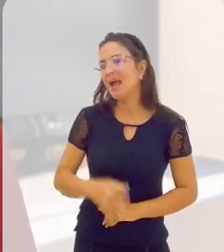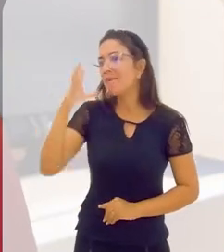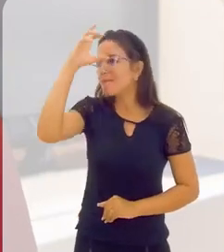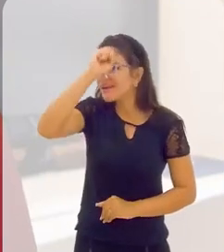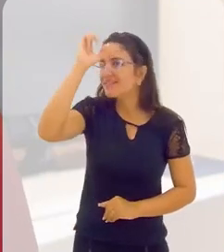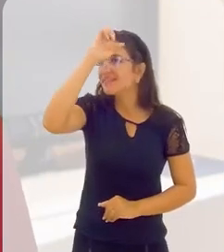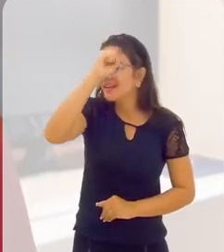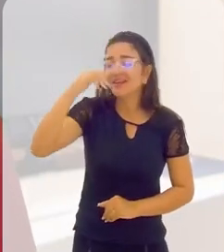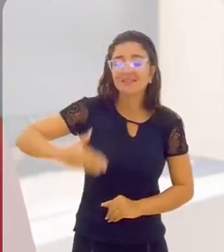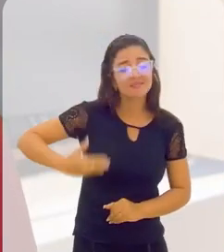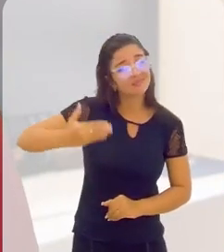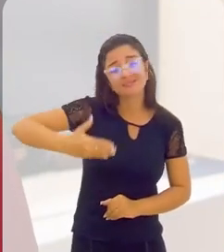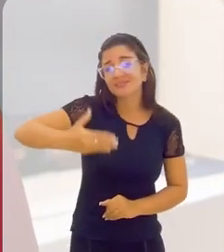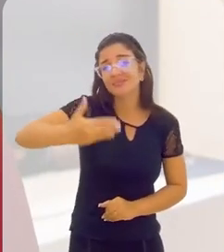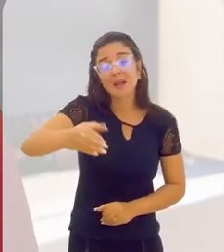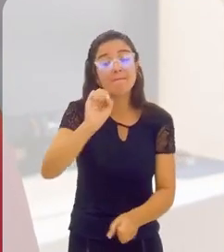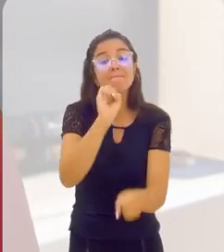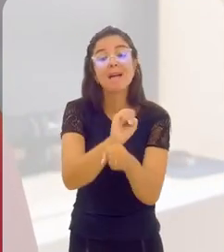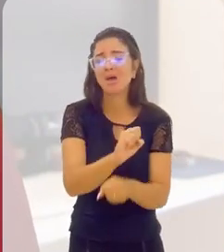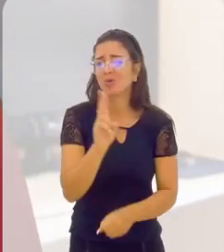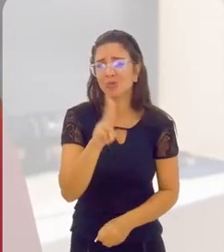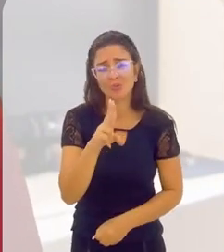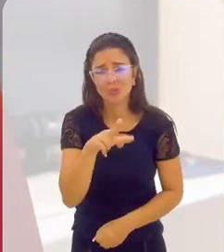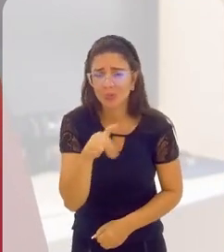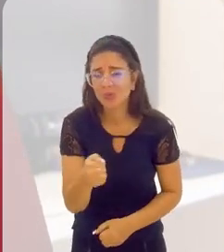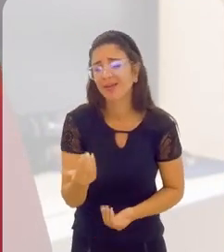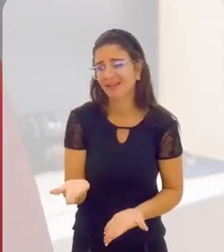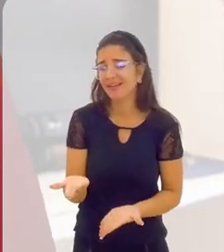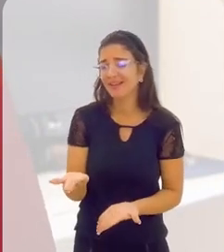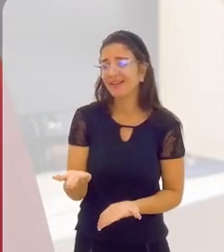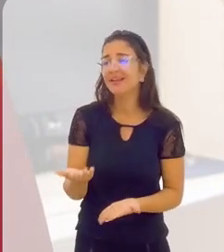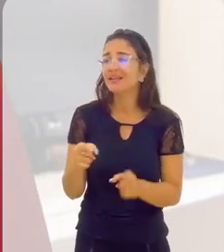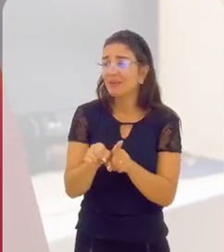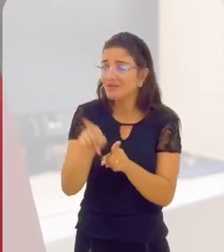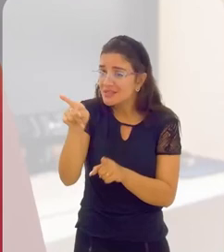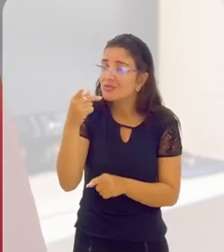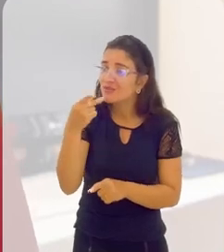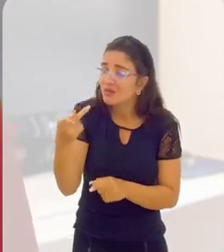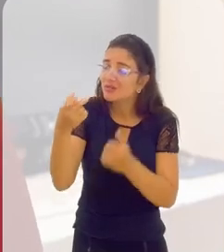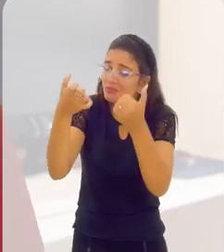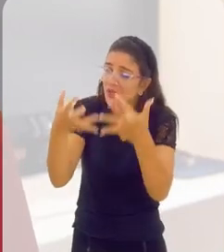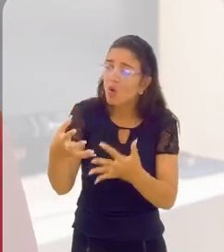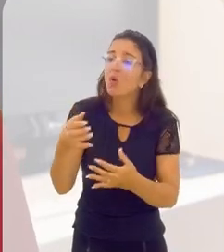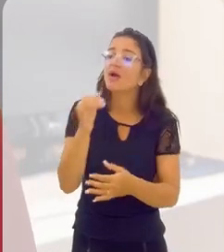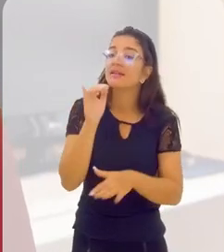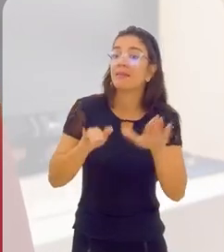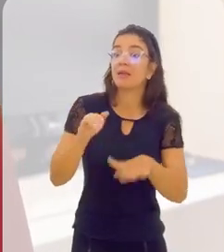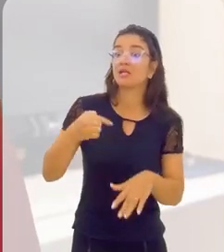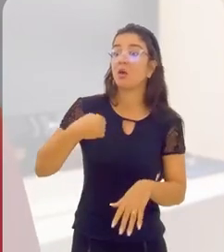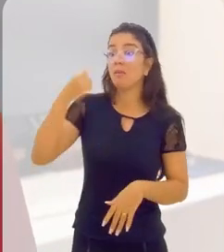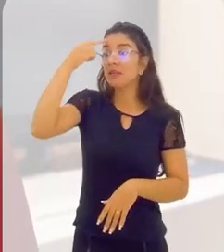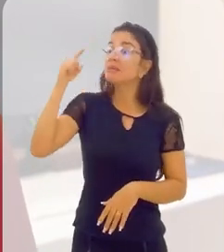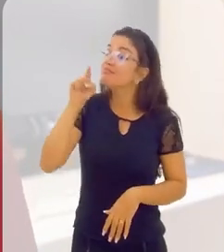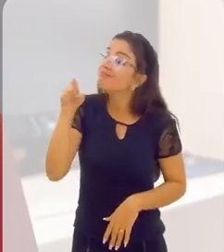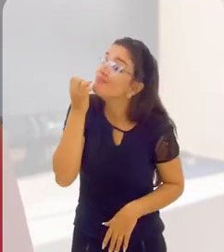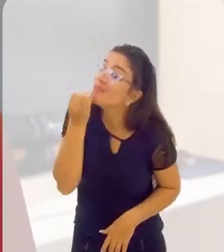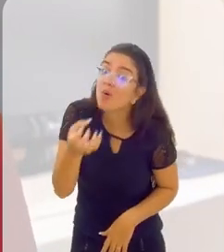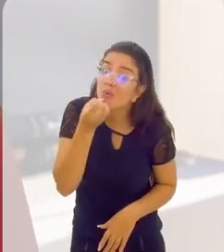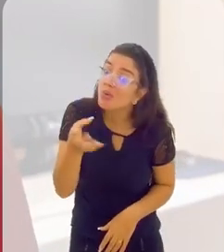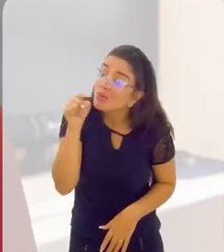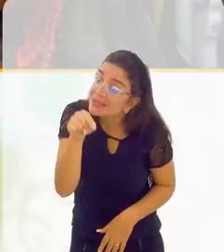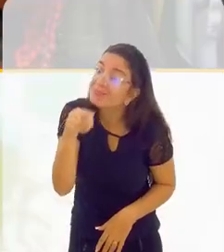ensinando E quanto a coisa você tá ensinando aqui quer dizer o que é bom para você não é bom para ele tem que respeitar